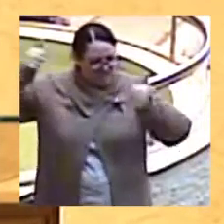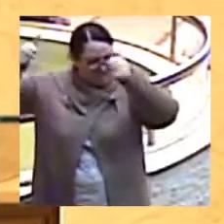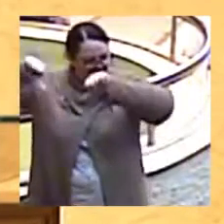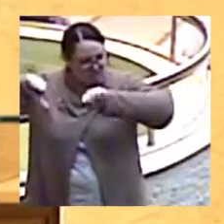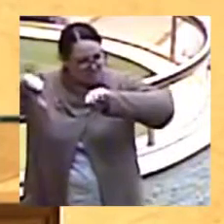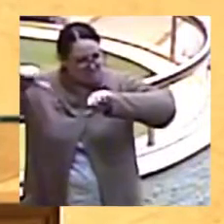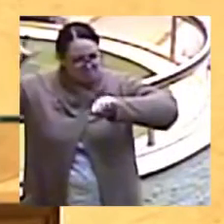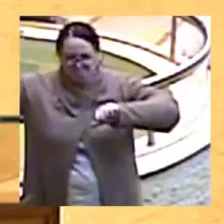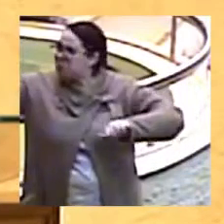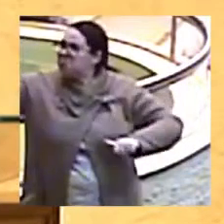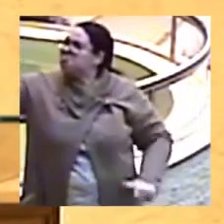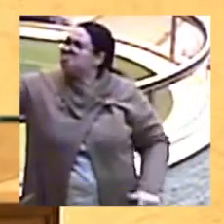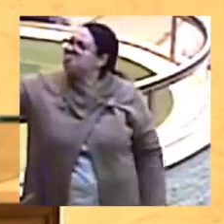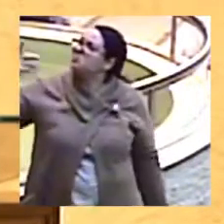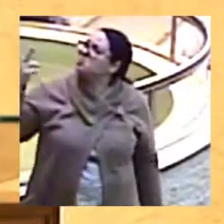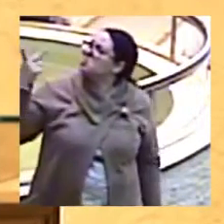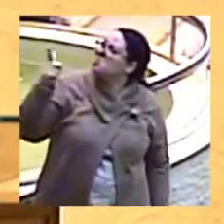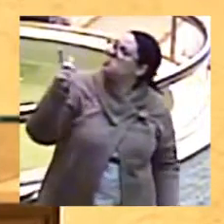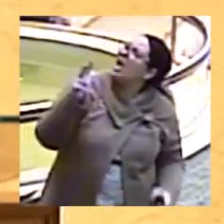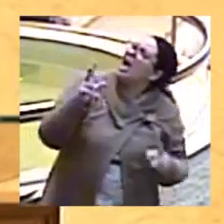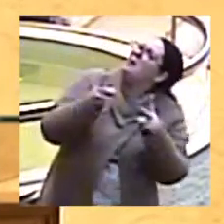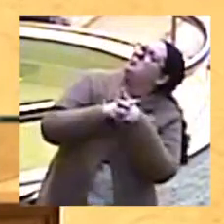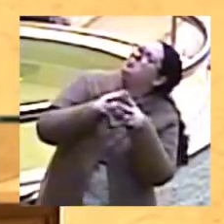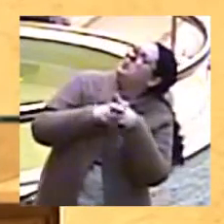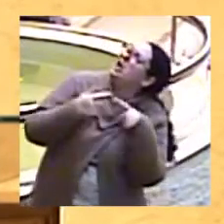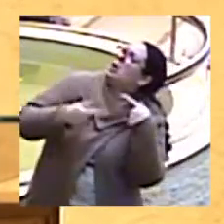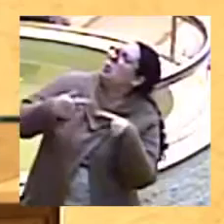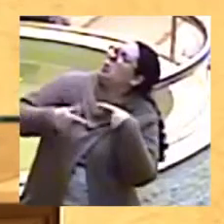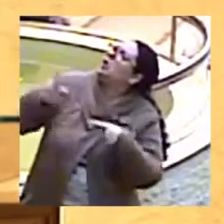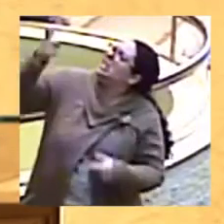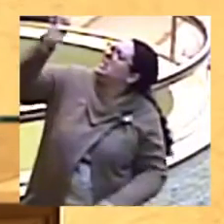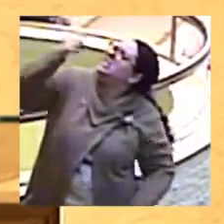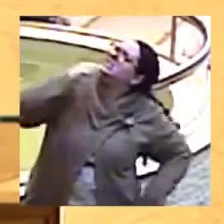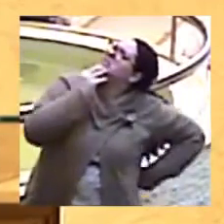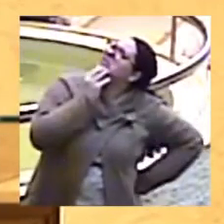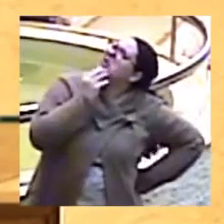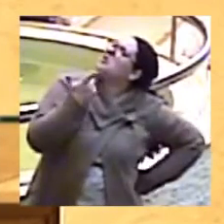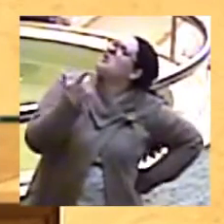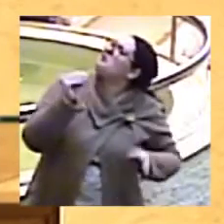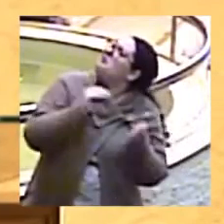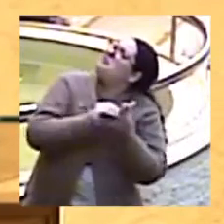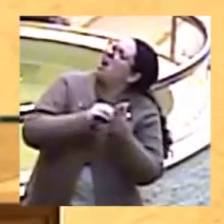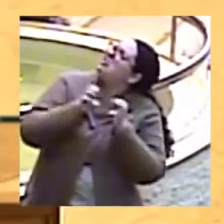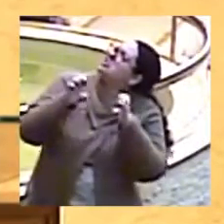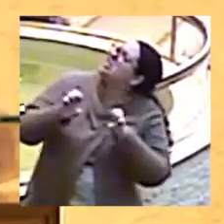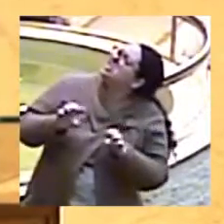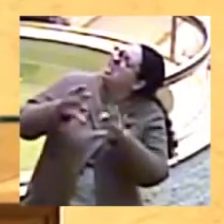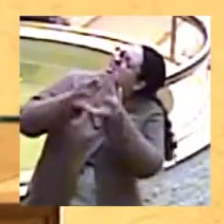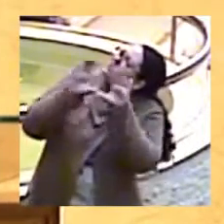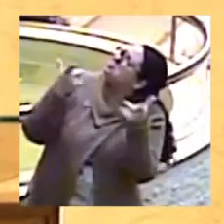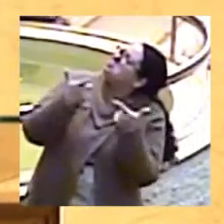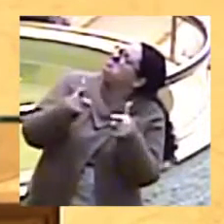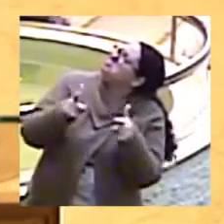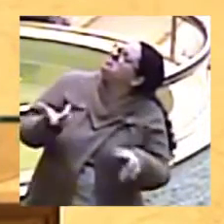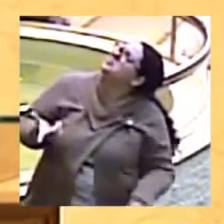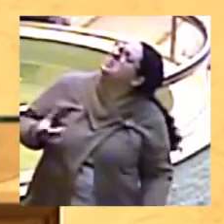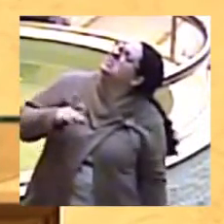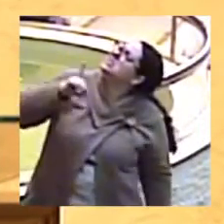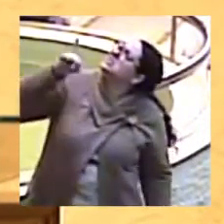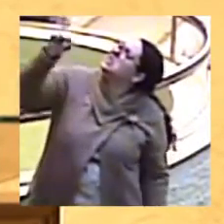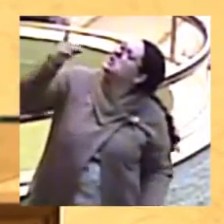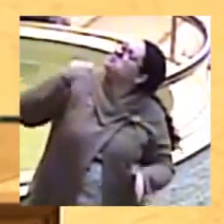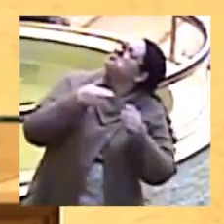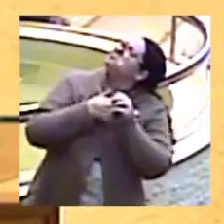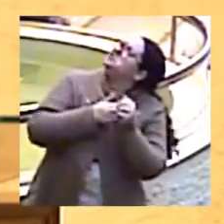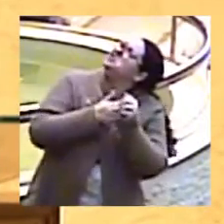Lá, não há briga, política, lá, não existe, falta de ética, lá, Deus, direciona, o nosso